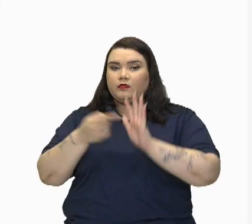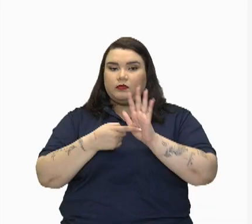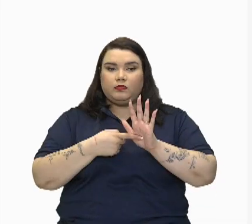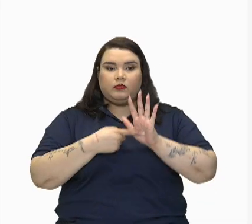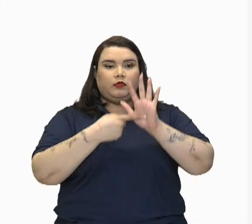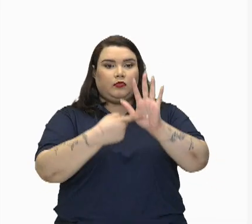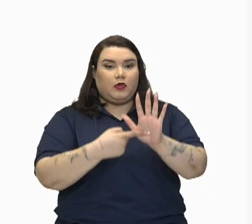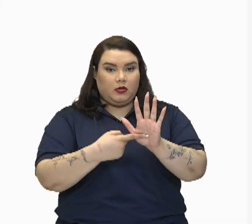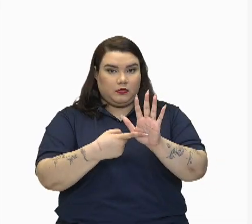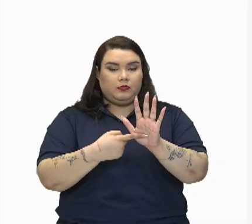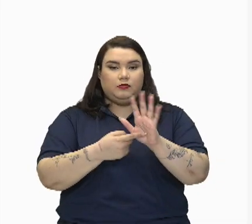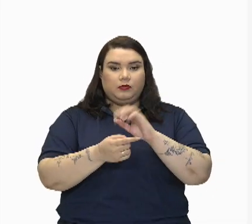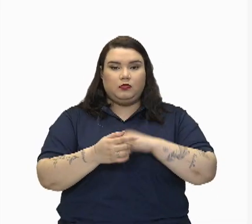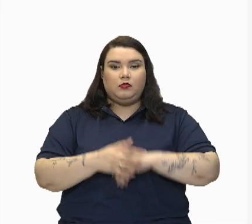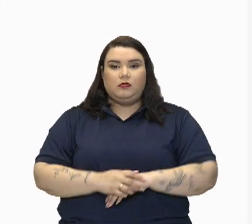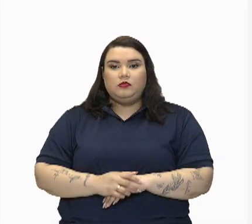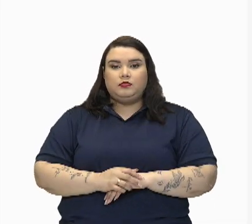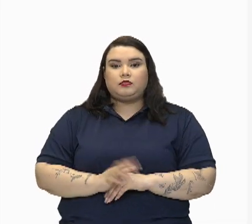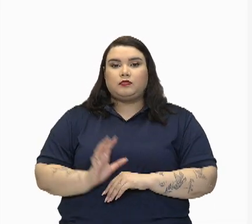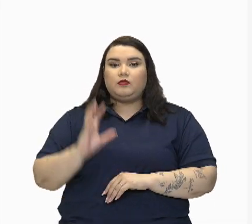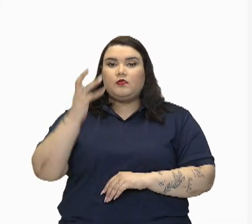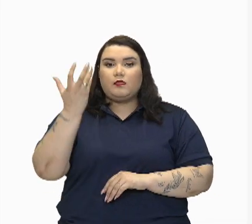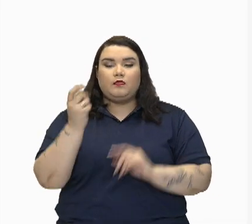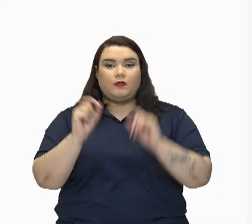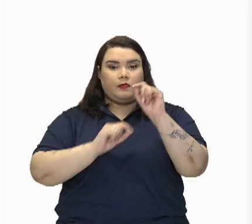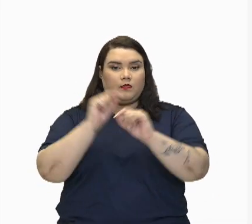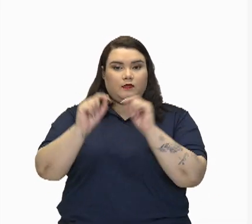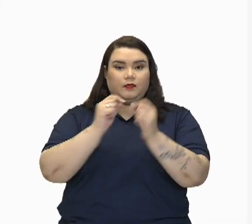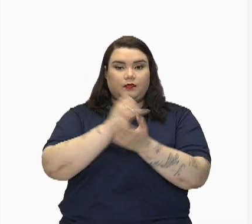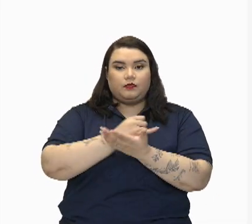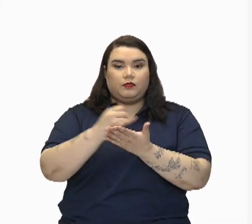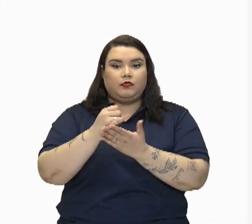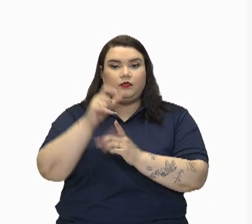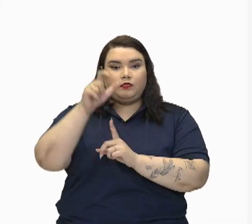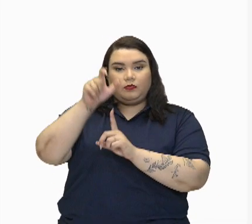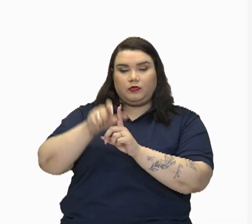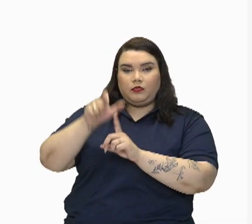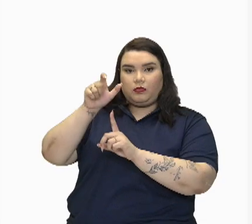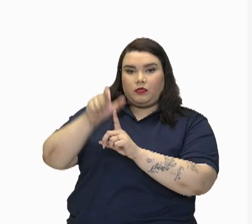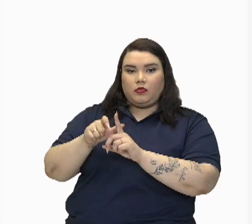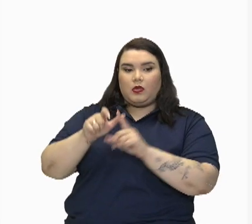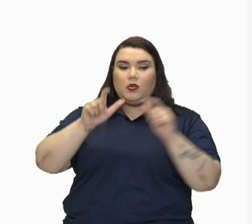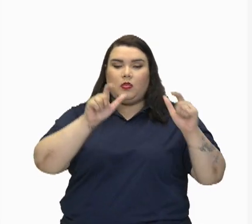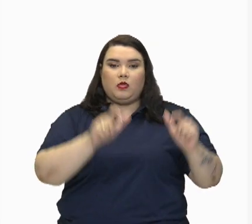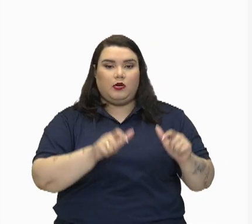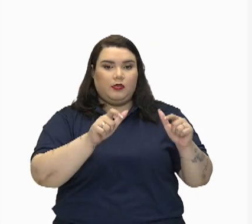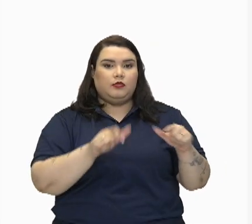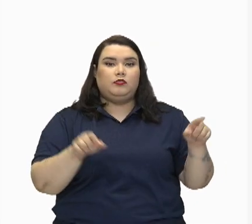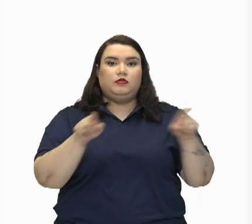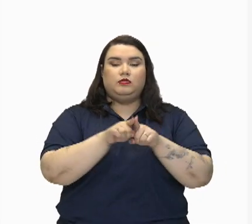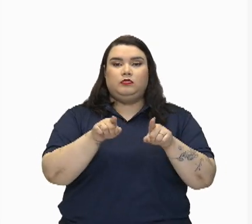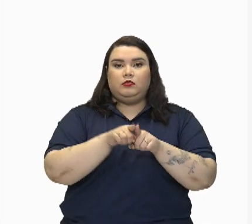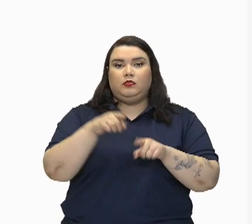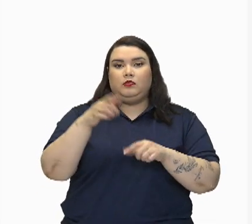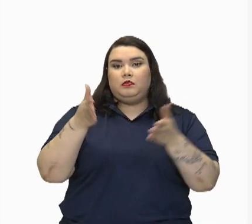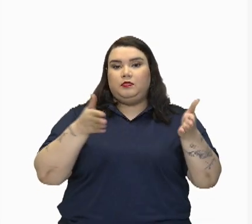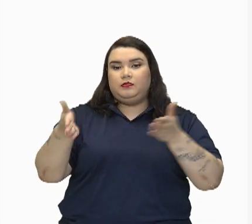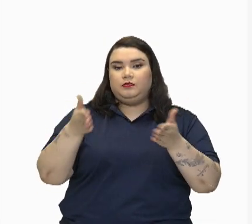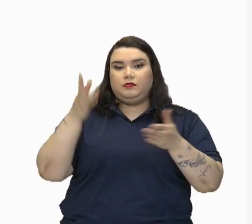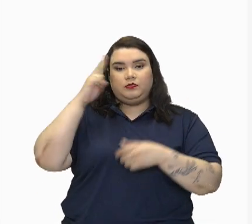a apresentação. Ocorre a introdução de personagens, tempo e espaço na